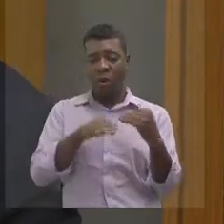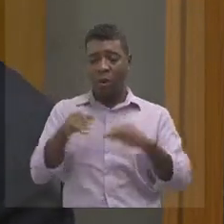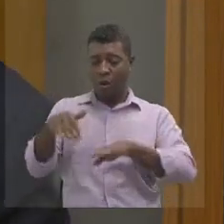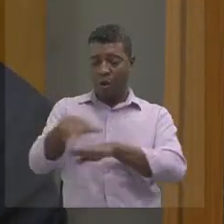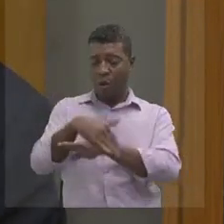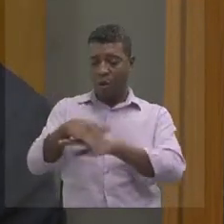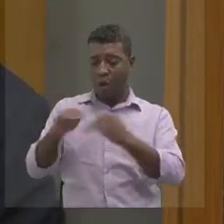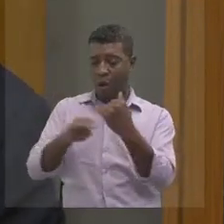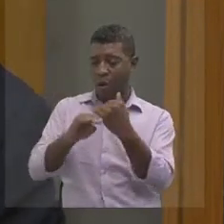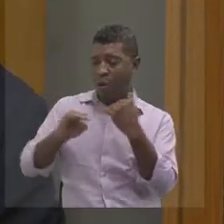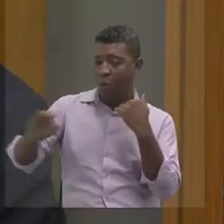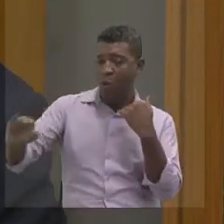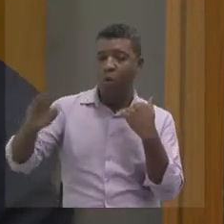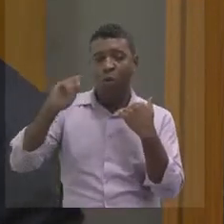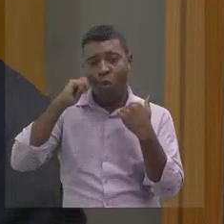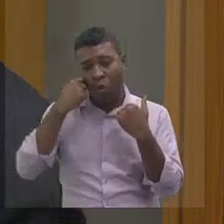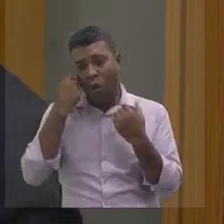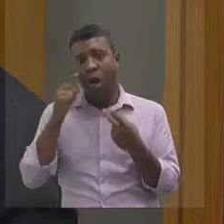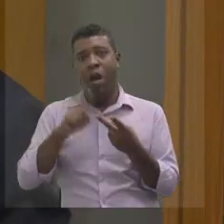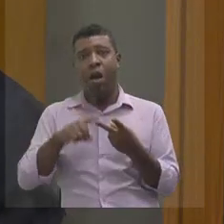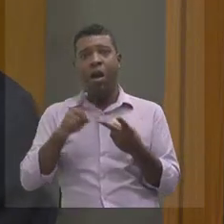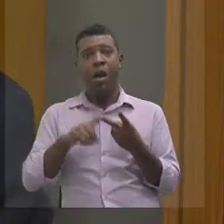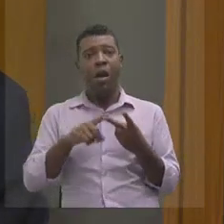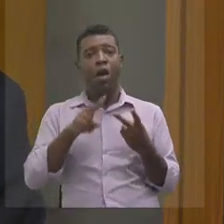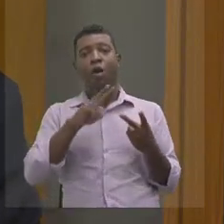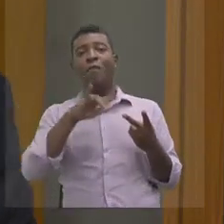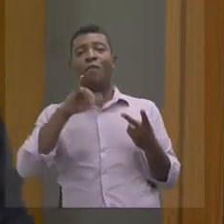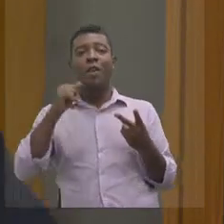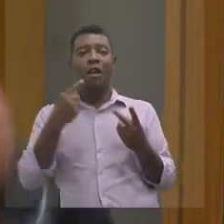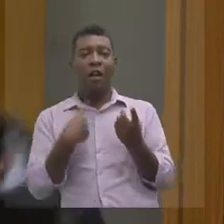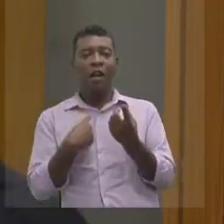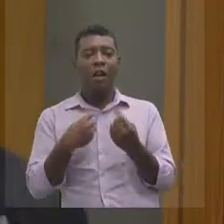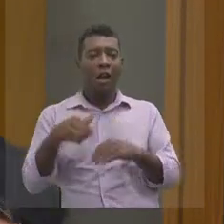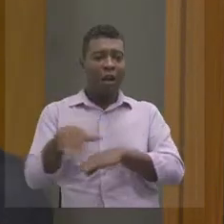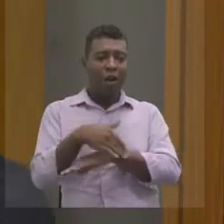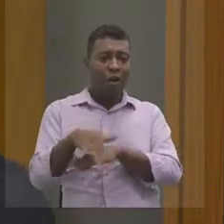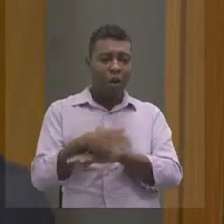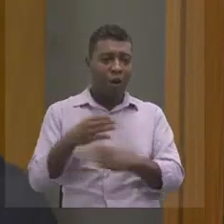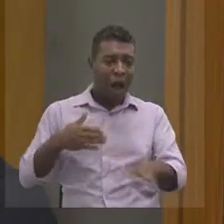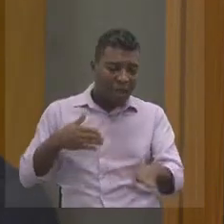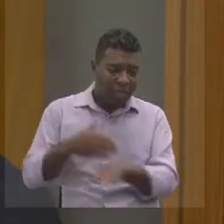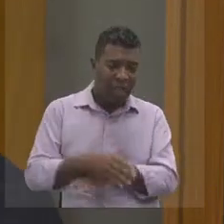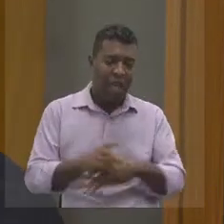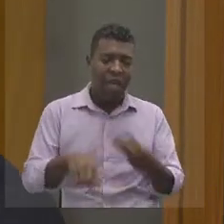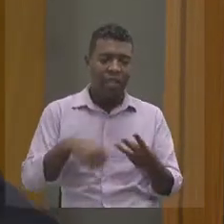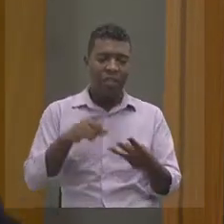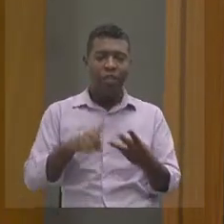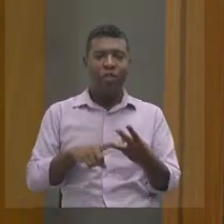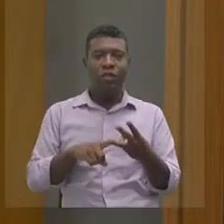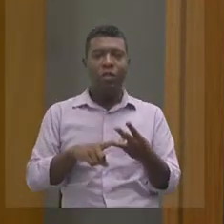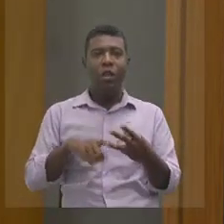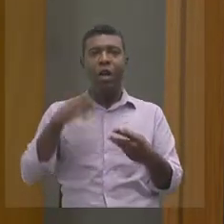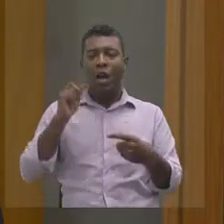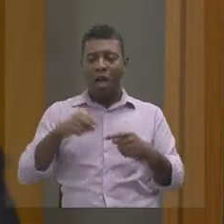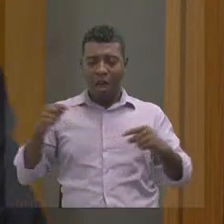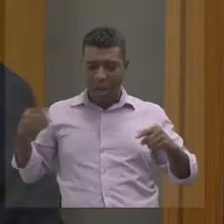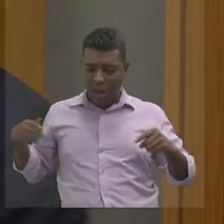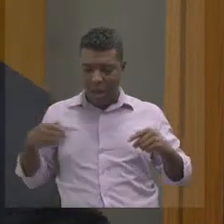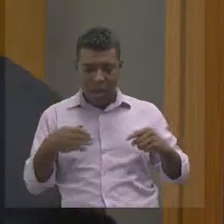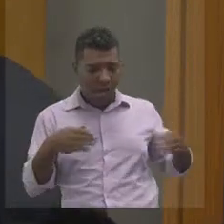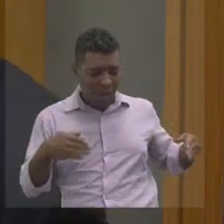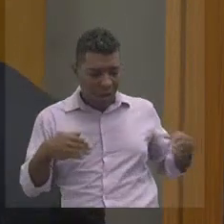Trevos e até duplicação usando o recurso de forma antecipada